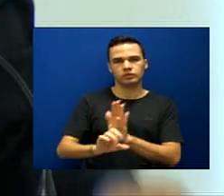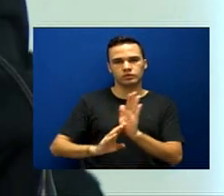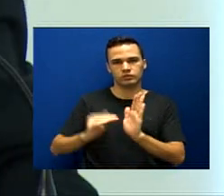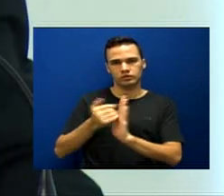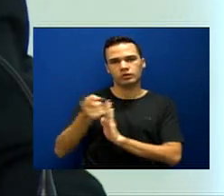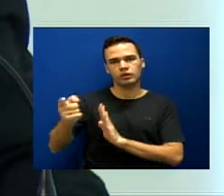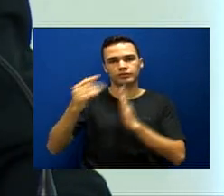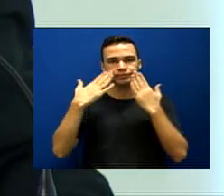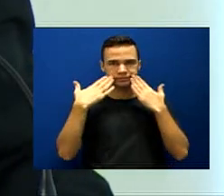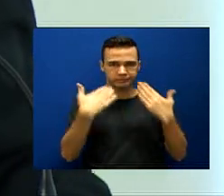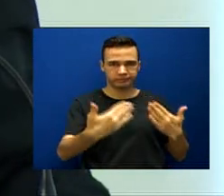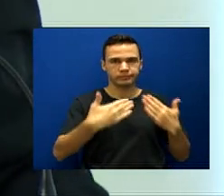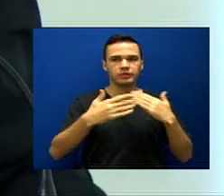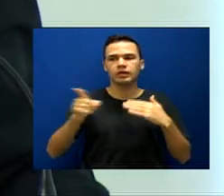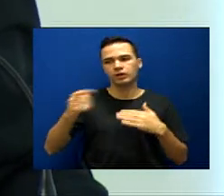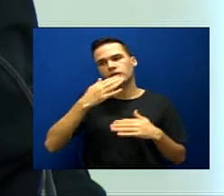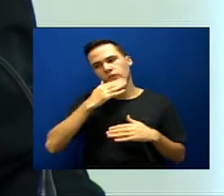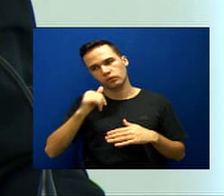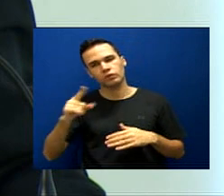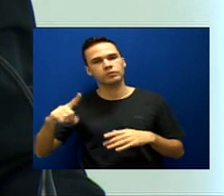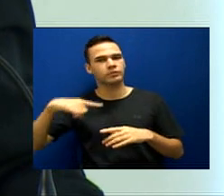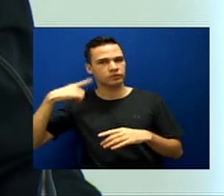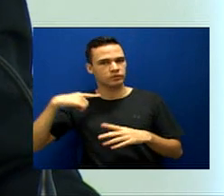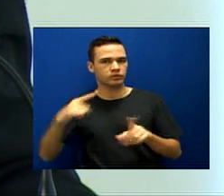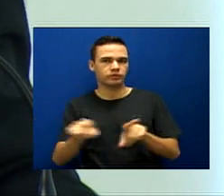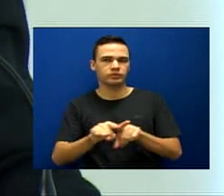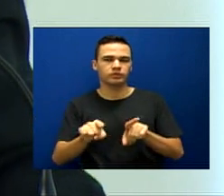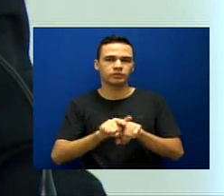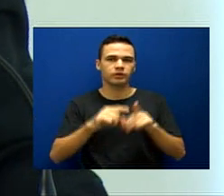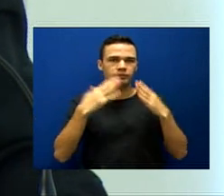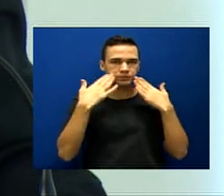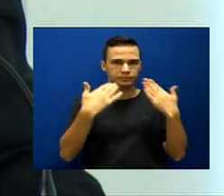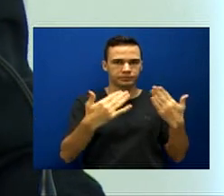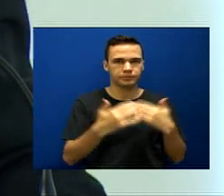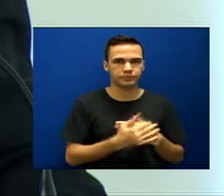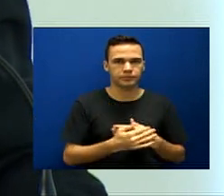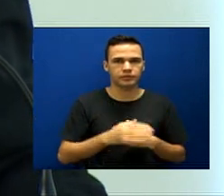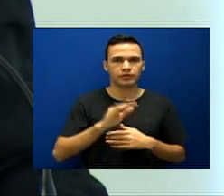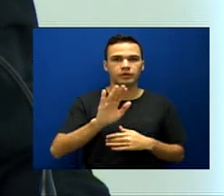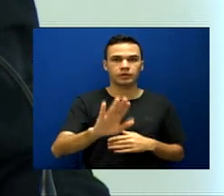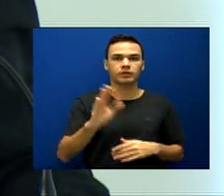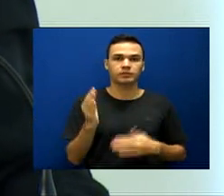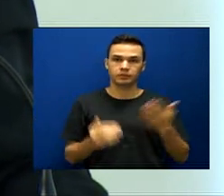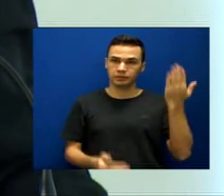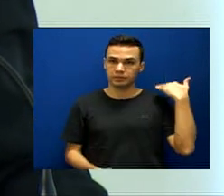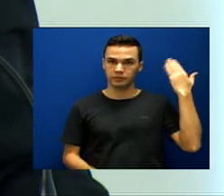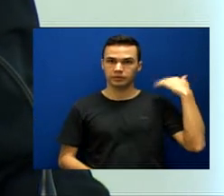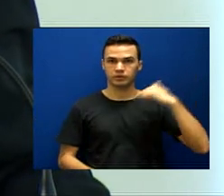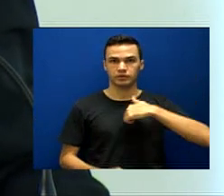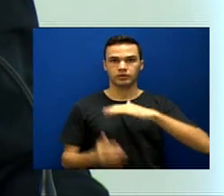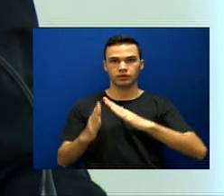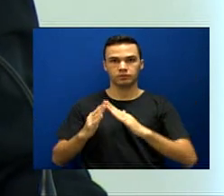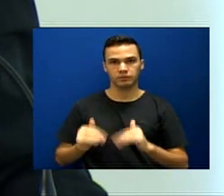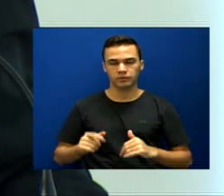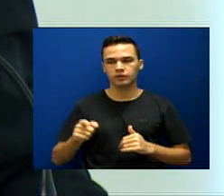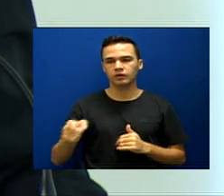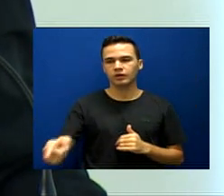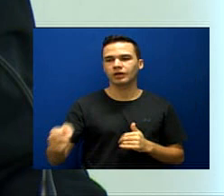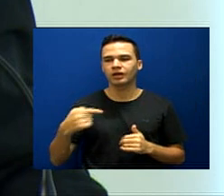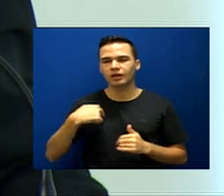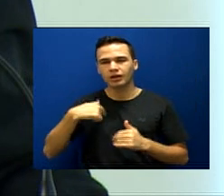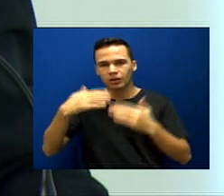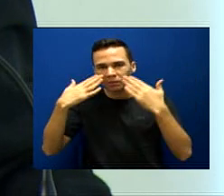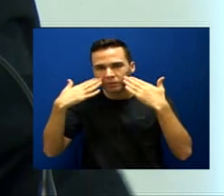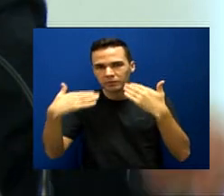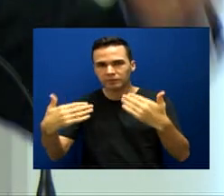Apresentou. E o Carlos César também apresentou a emenda. Só que, na época, eu pedi para que o Carlos César pudesse apresentar uma emenda